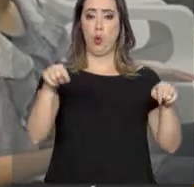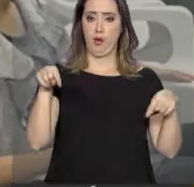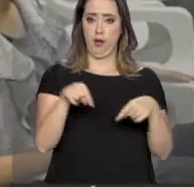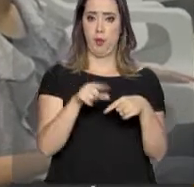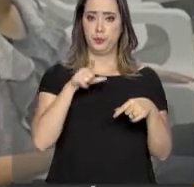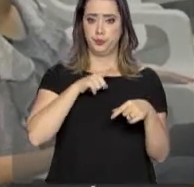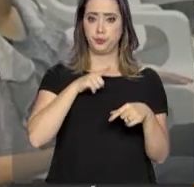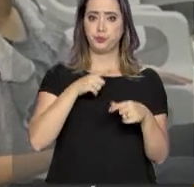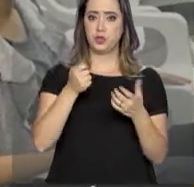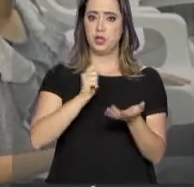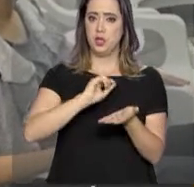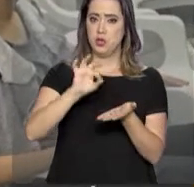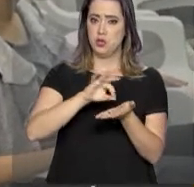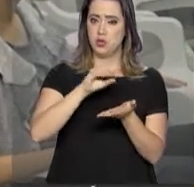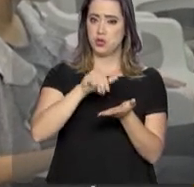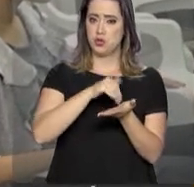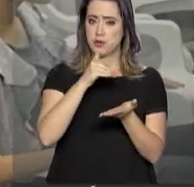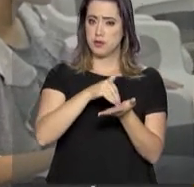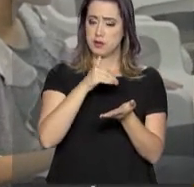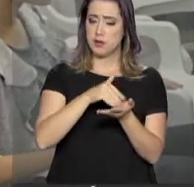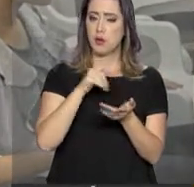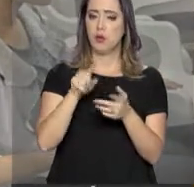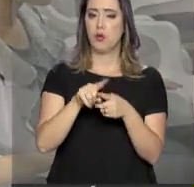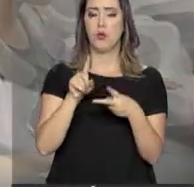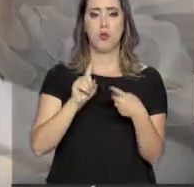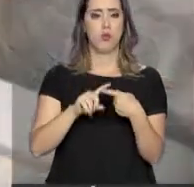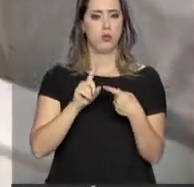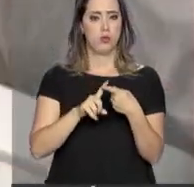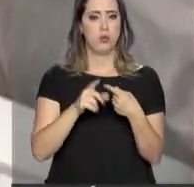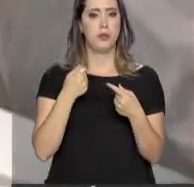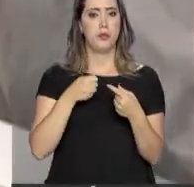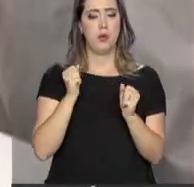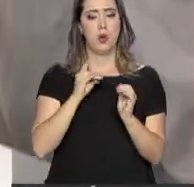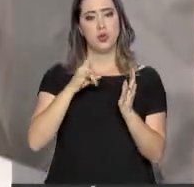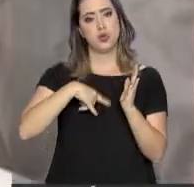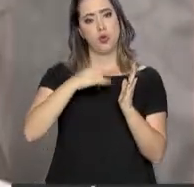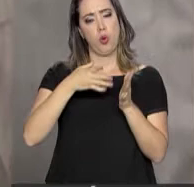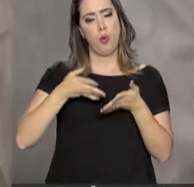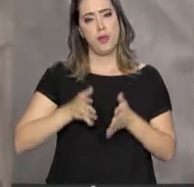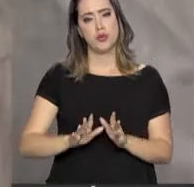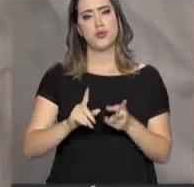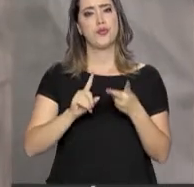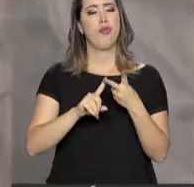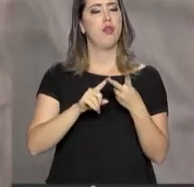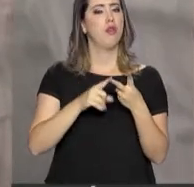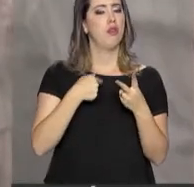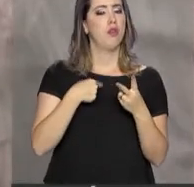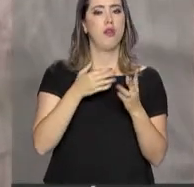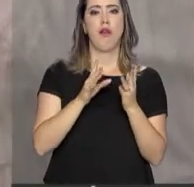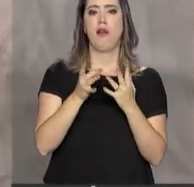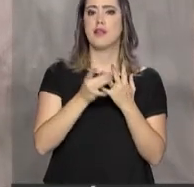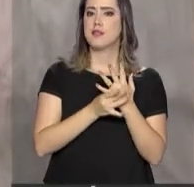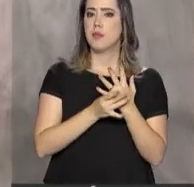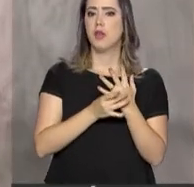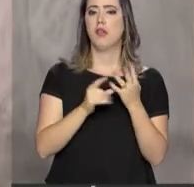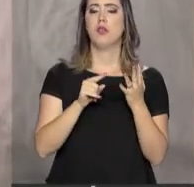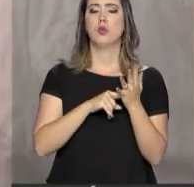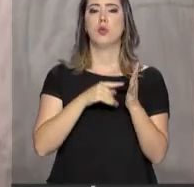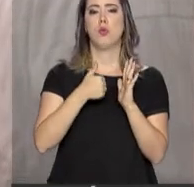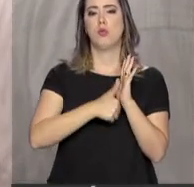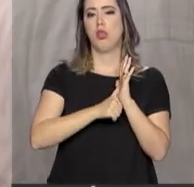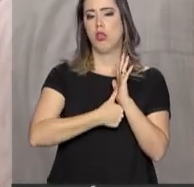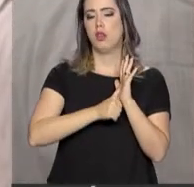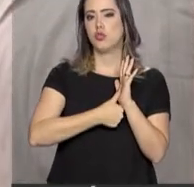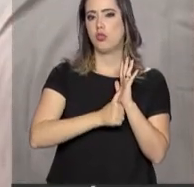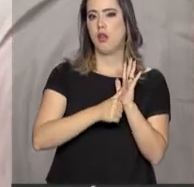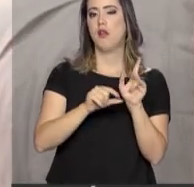de realização de um segundo vídeo recebeu de nascimento de casamento a carteira de identidade é